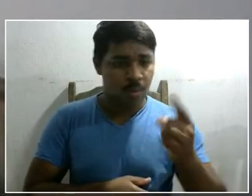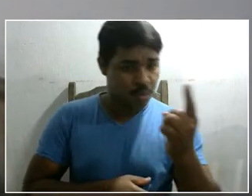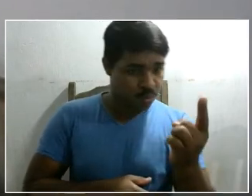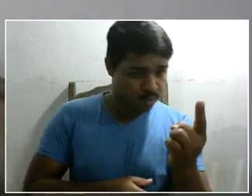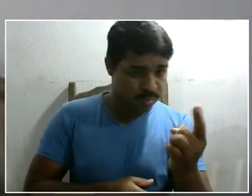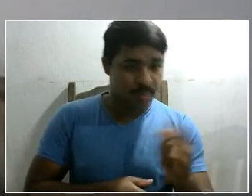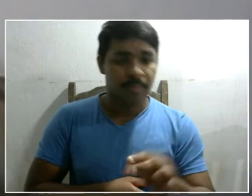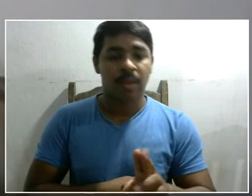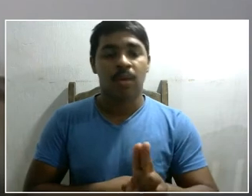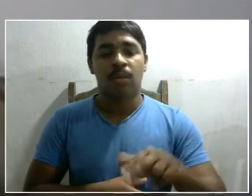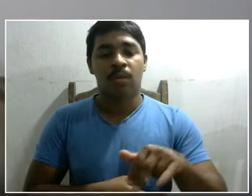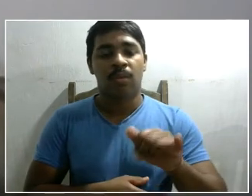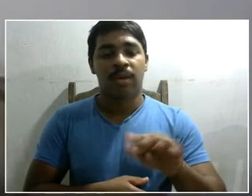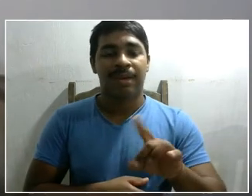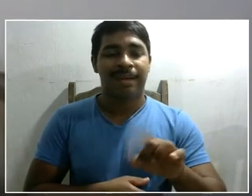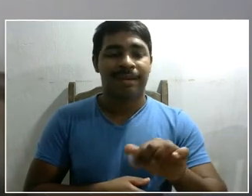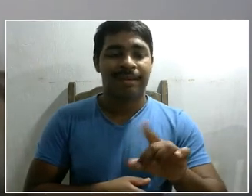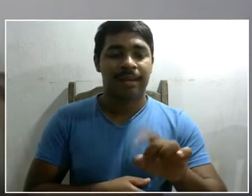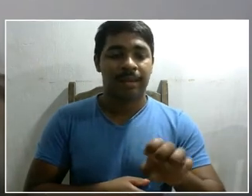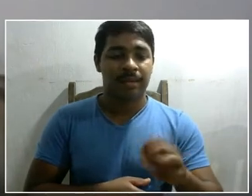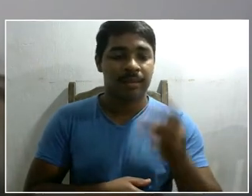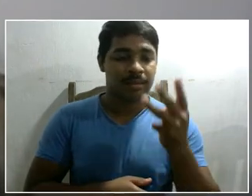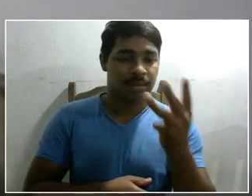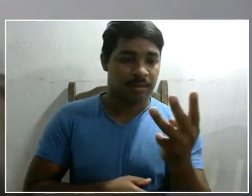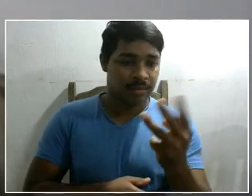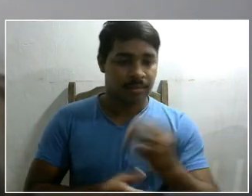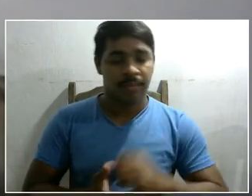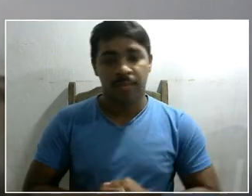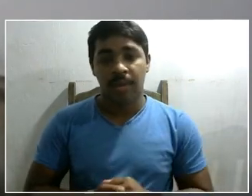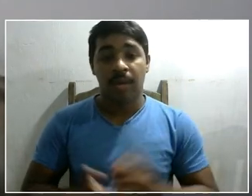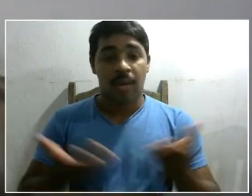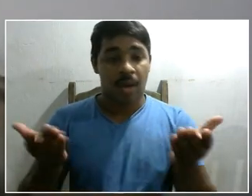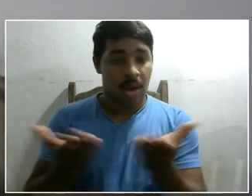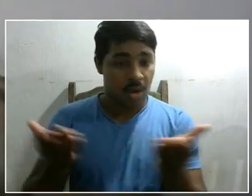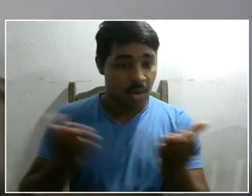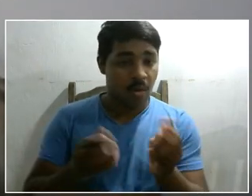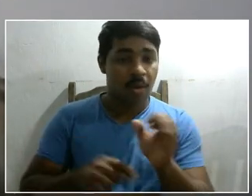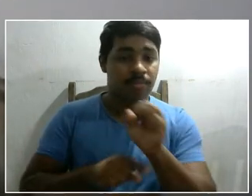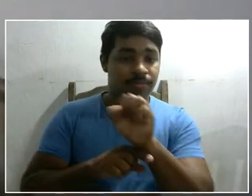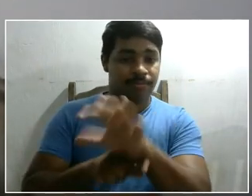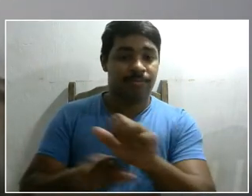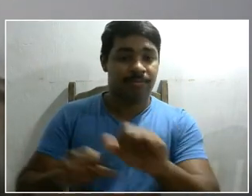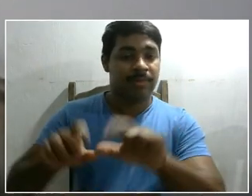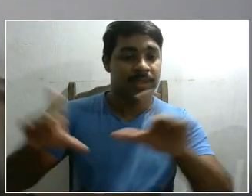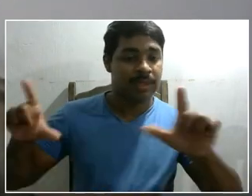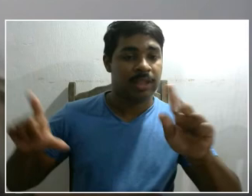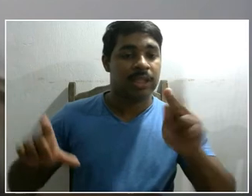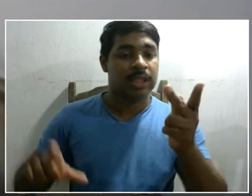sobre histologia. Vamos lá? Vamos começar? Vou colocar a apresentação aqui para vocês.